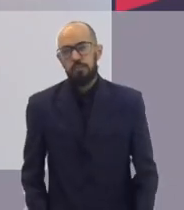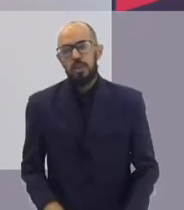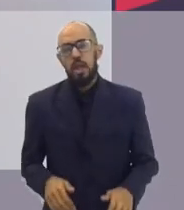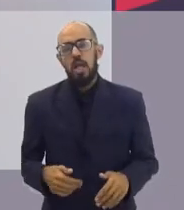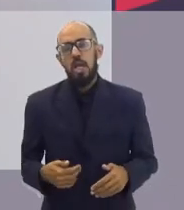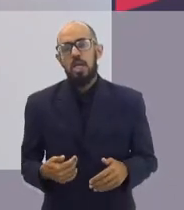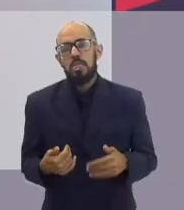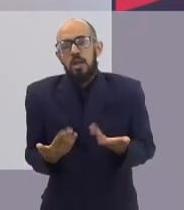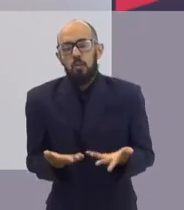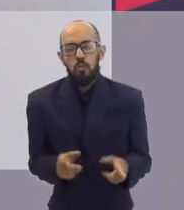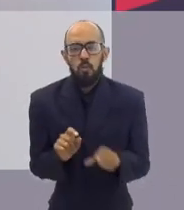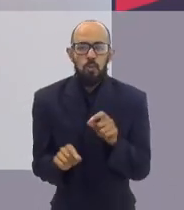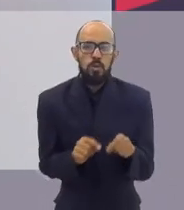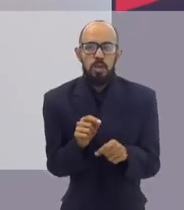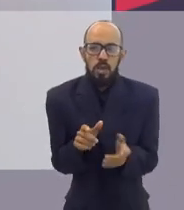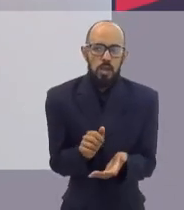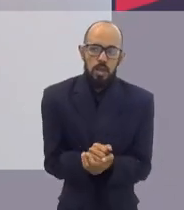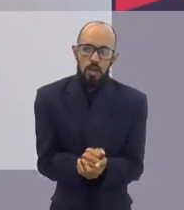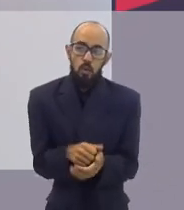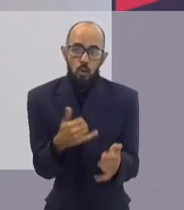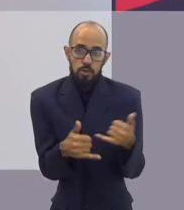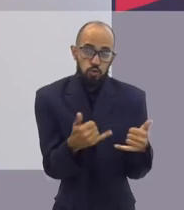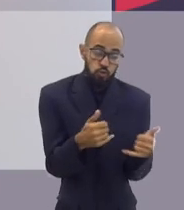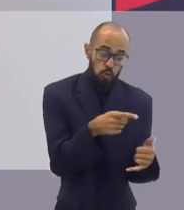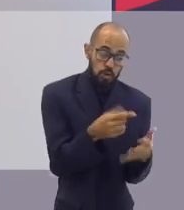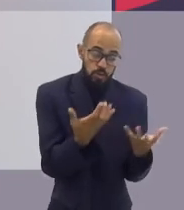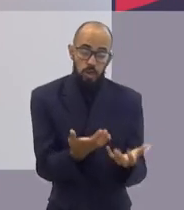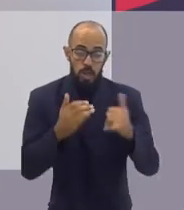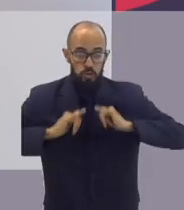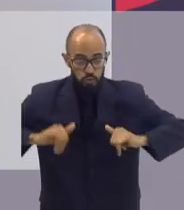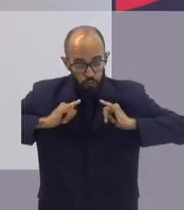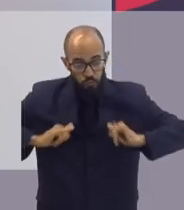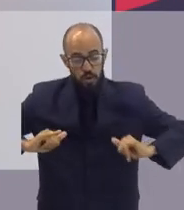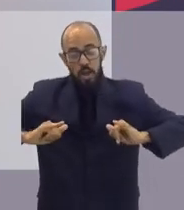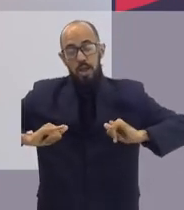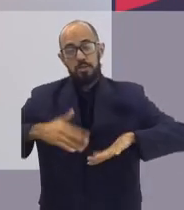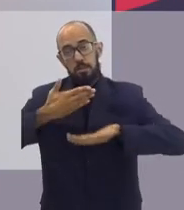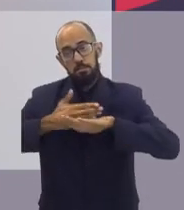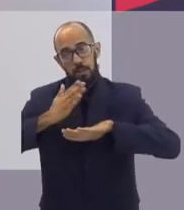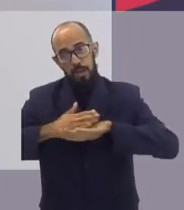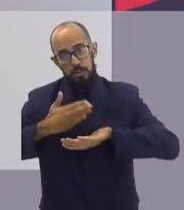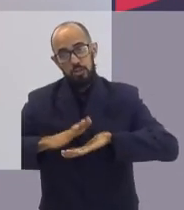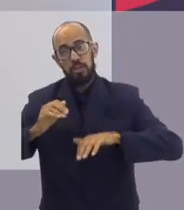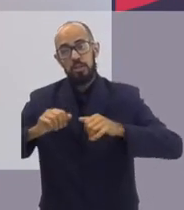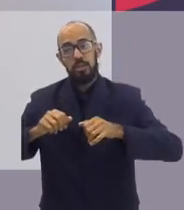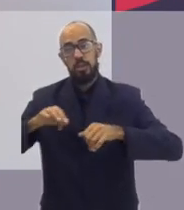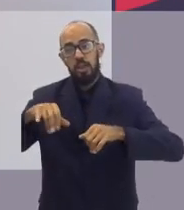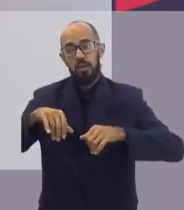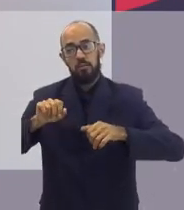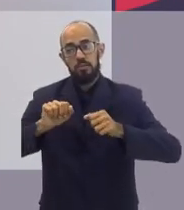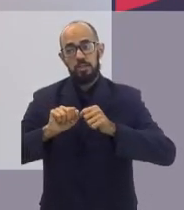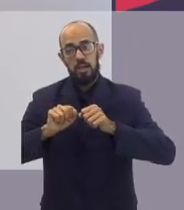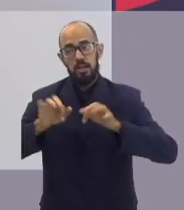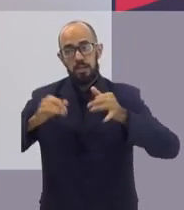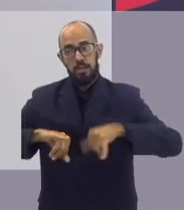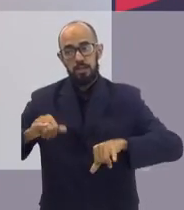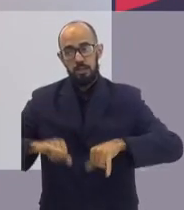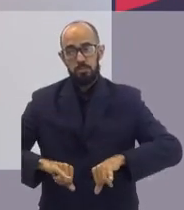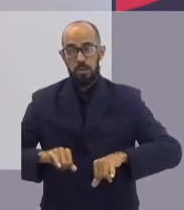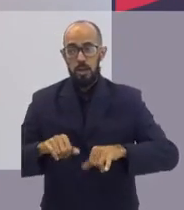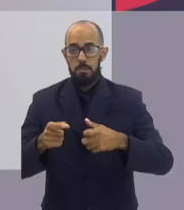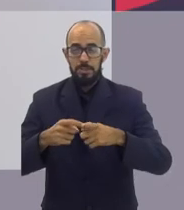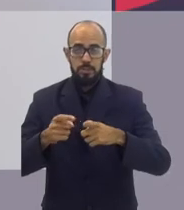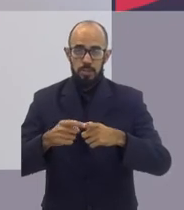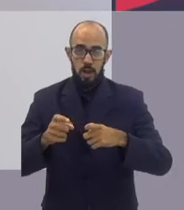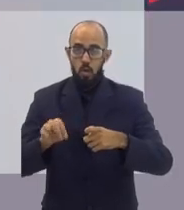jogo, a gente quer divulgar essa prática e para que quem fizer química medicinal ou quem fizer